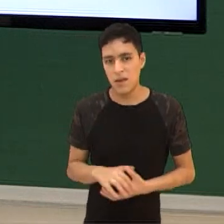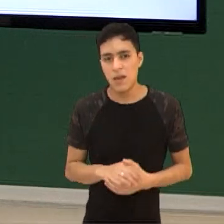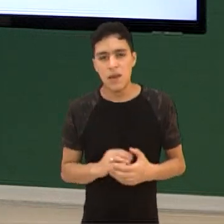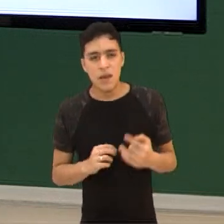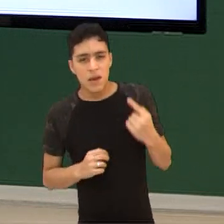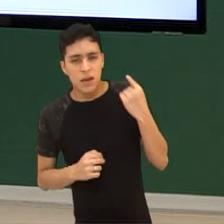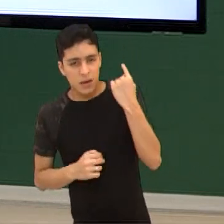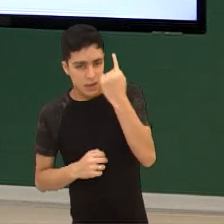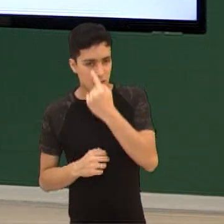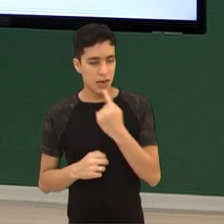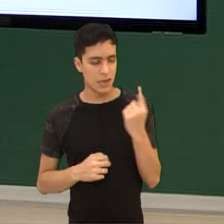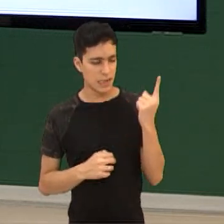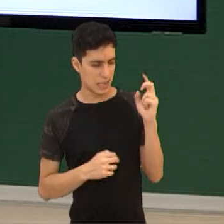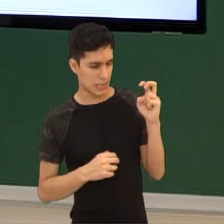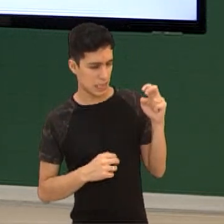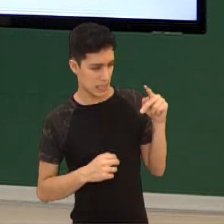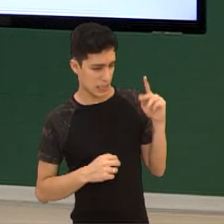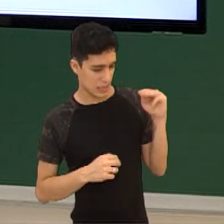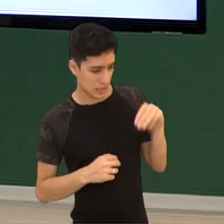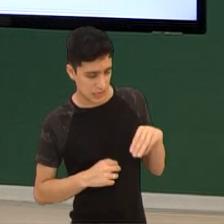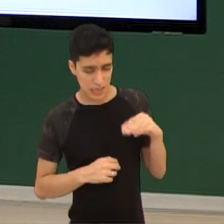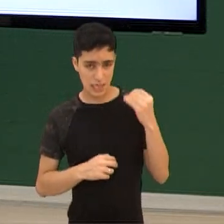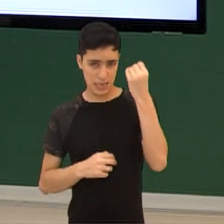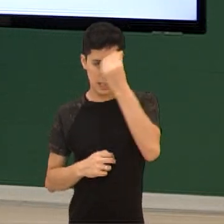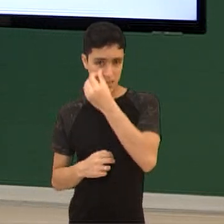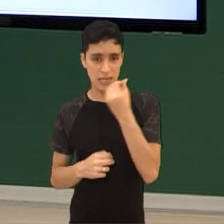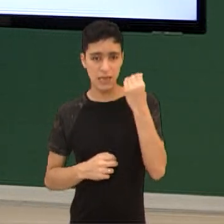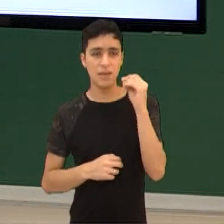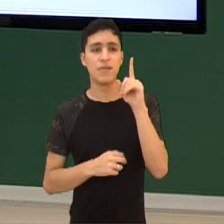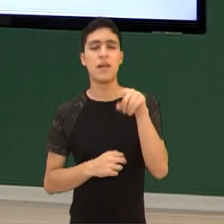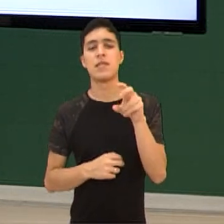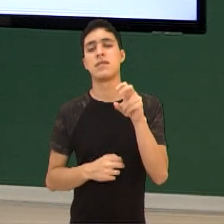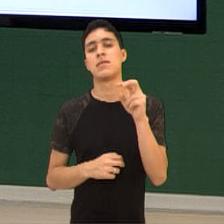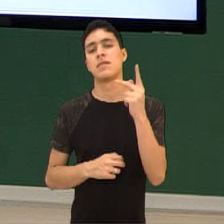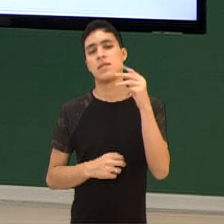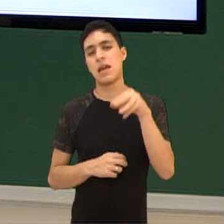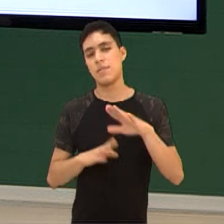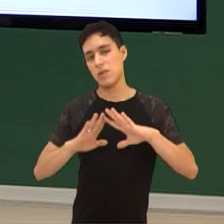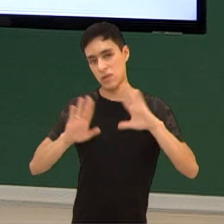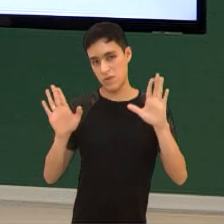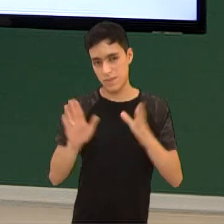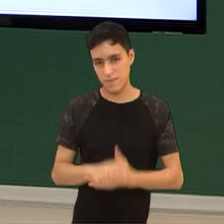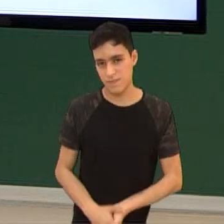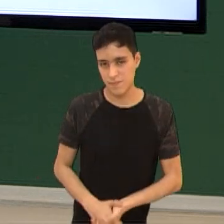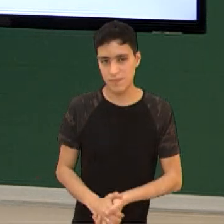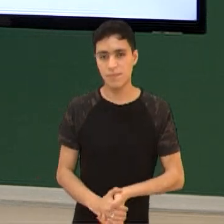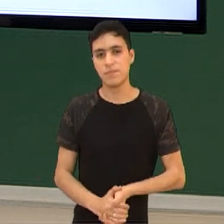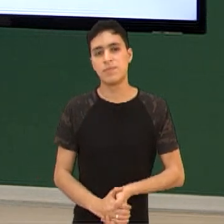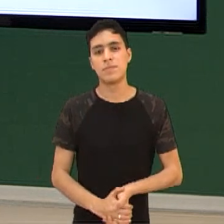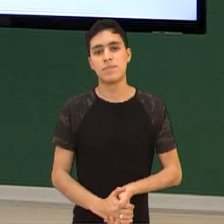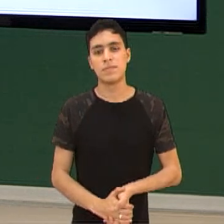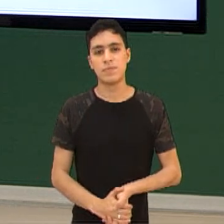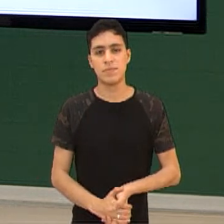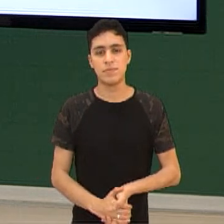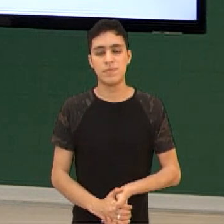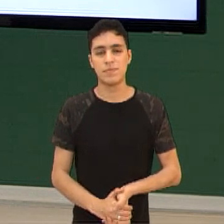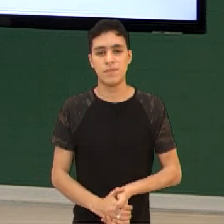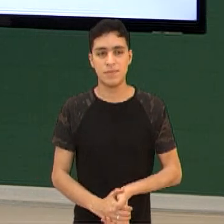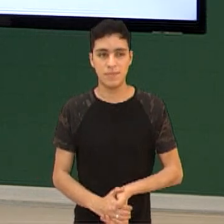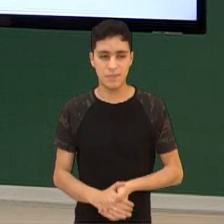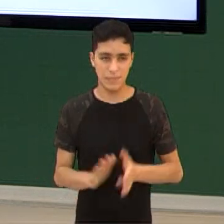Primeira hora, 15 quilômetros. Na sexta hora, 5 quilômetros apenas. O ciclista está